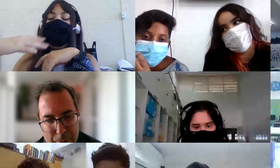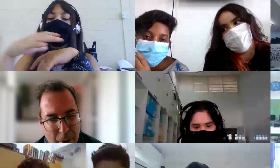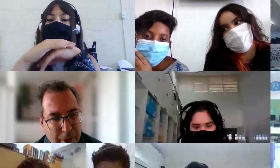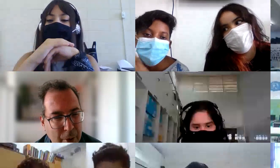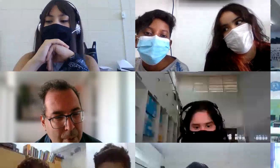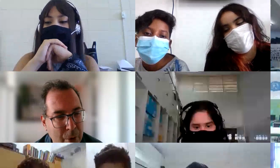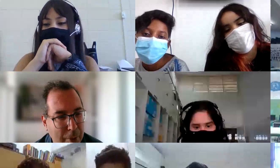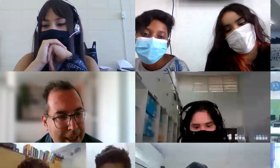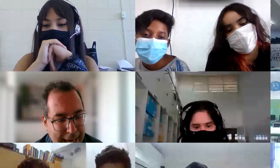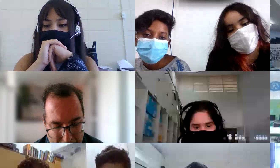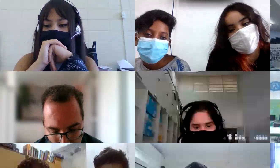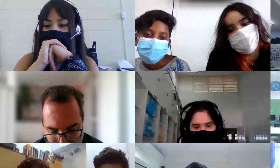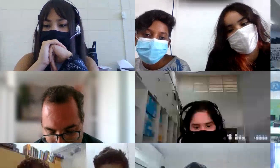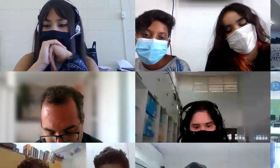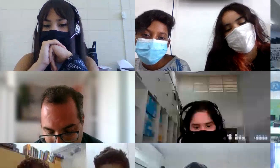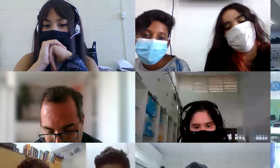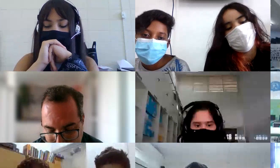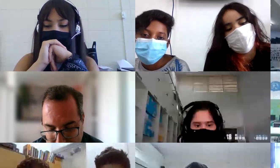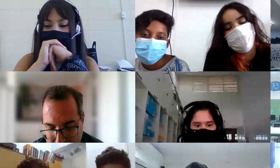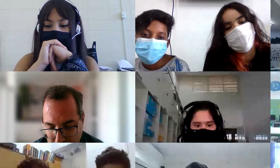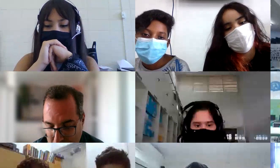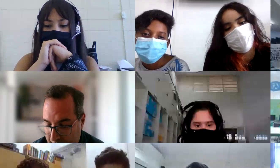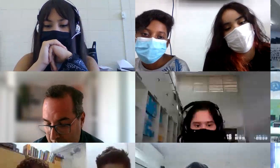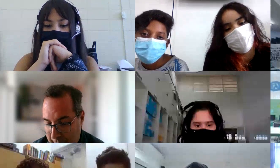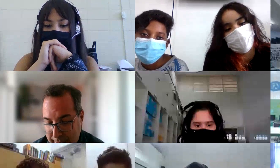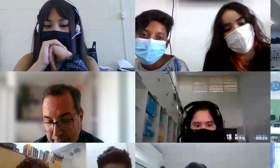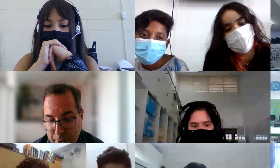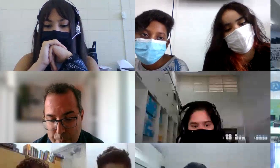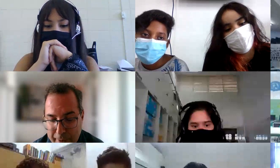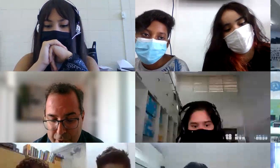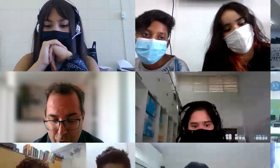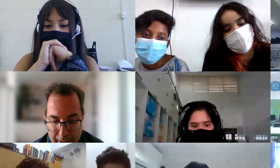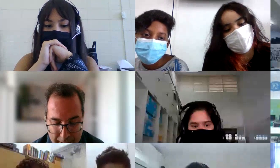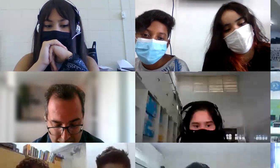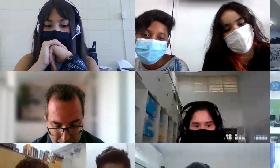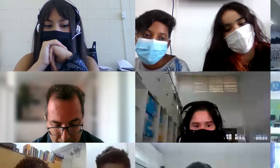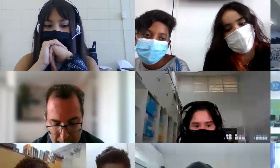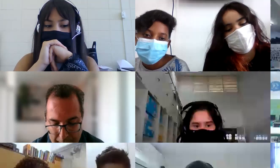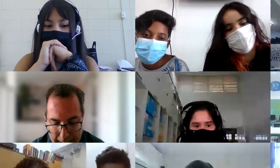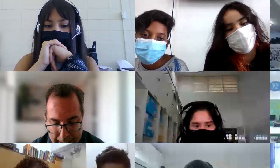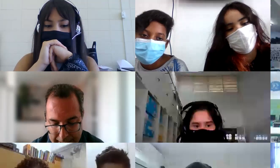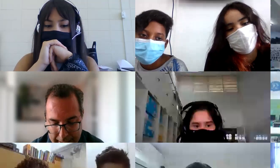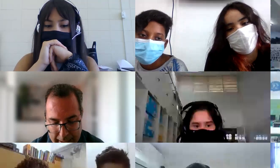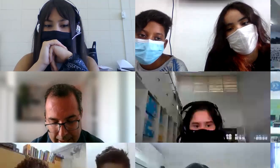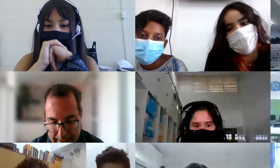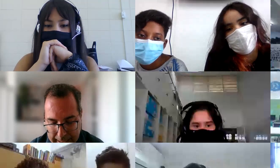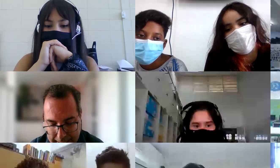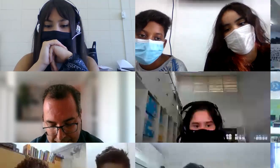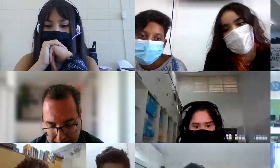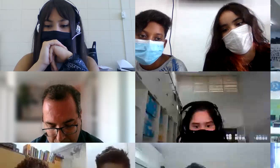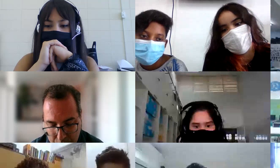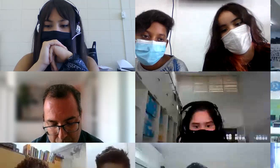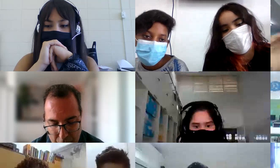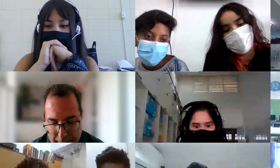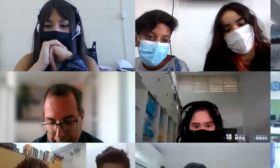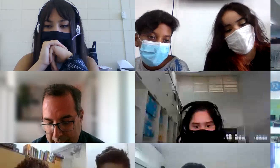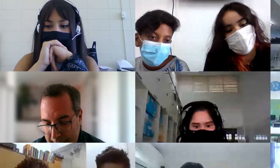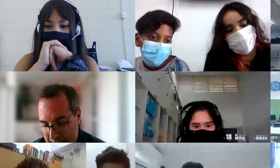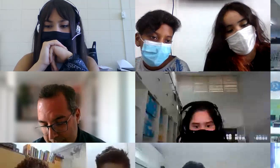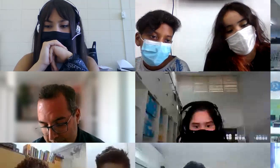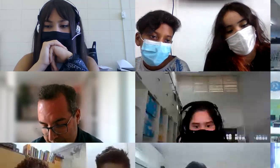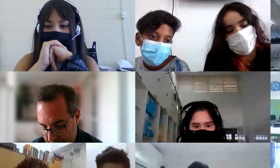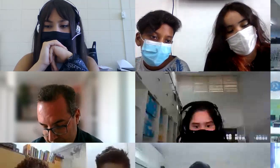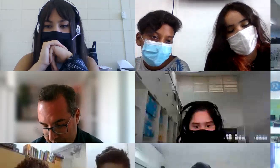Valeu, muito bom. Então, muito obrigado. Oh, tá aí, a Thaís está aí agora. A Thaís está me supervisionando. Ali. Thaís, ai, gostou,